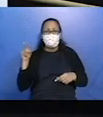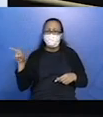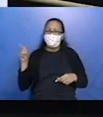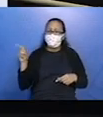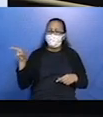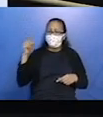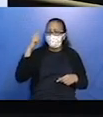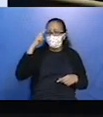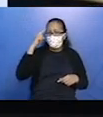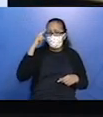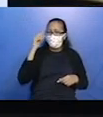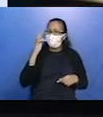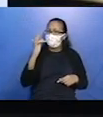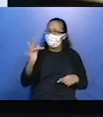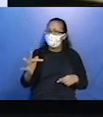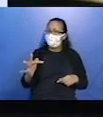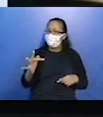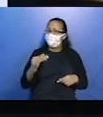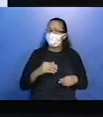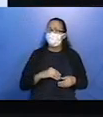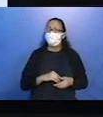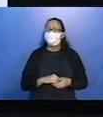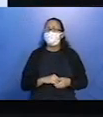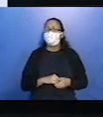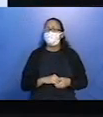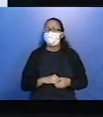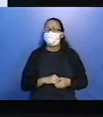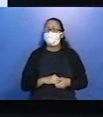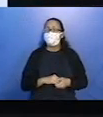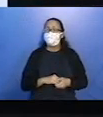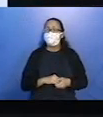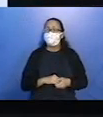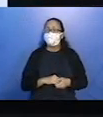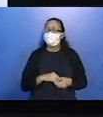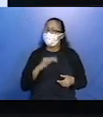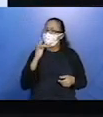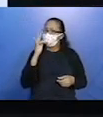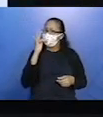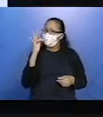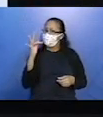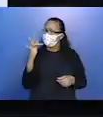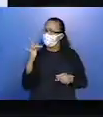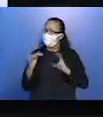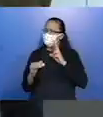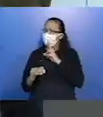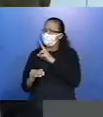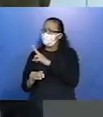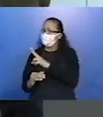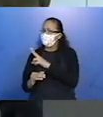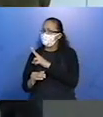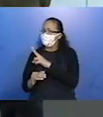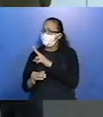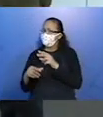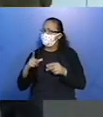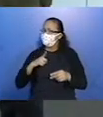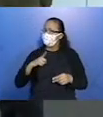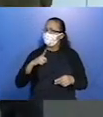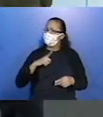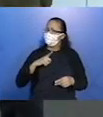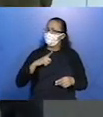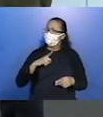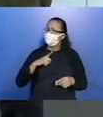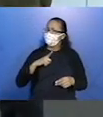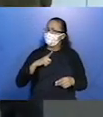ele pensará. Vocês estão observando aqui, ó, que existe uma